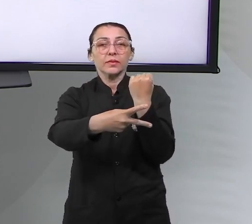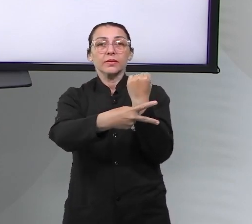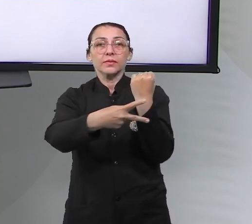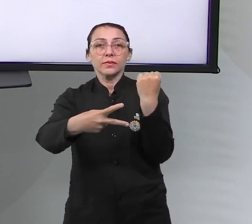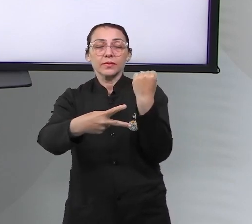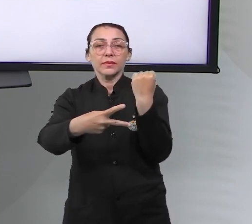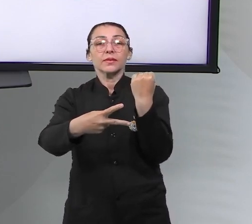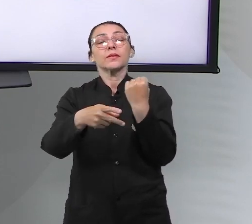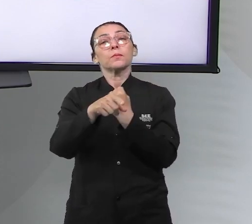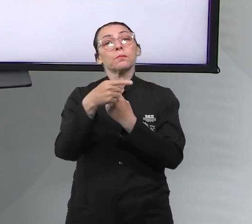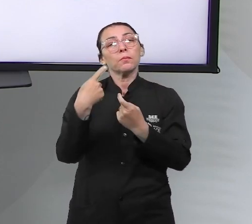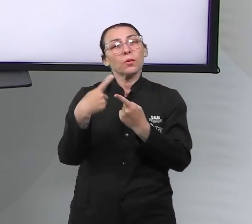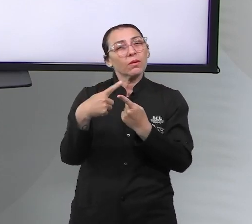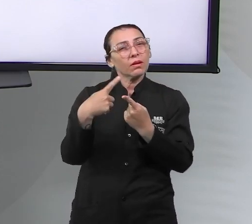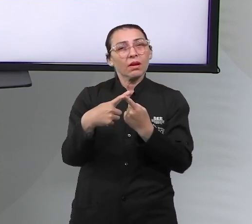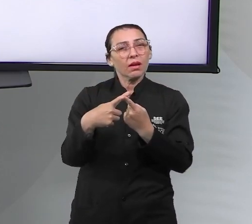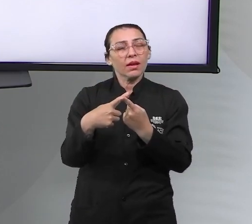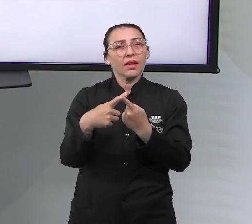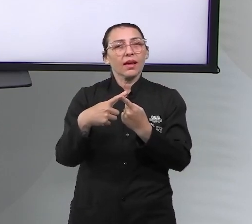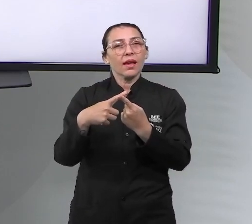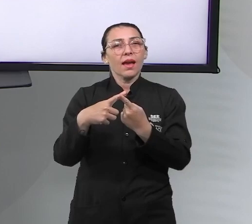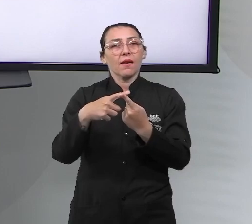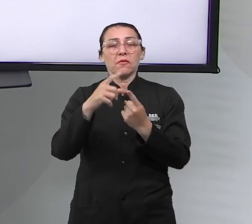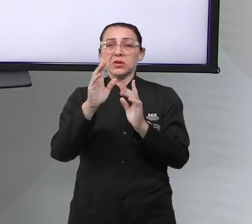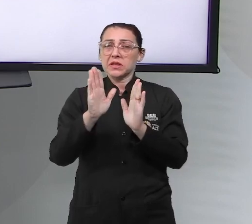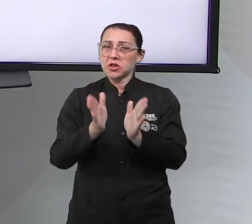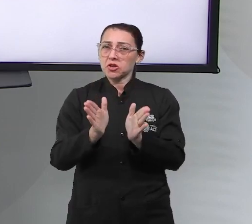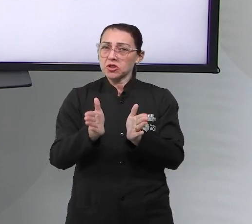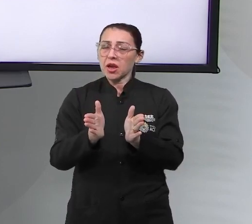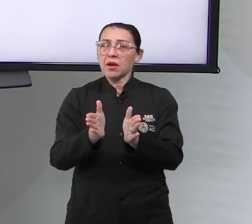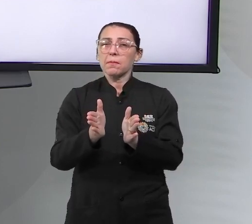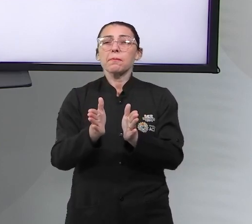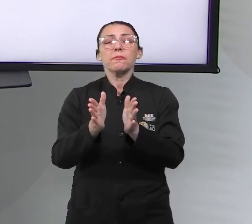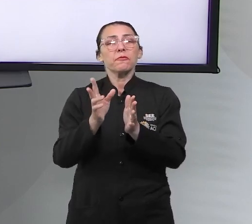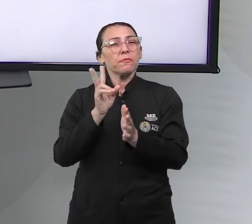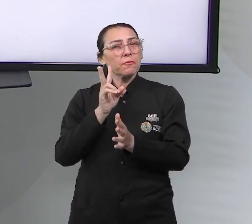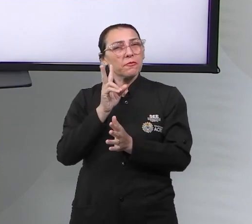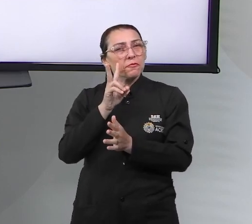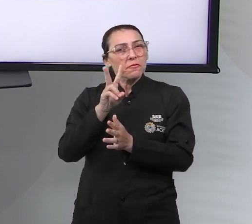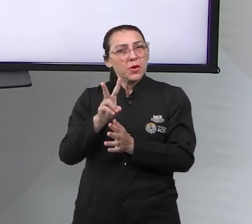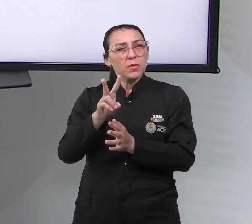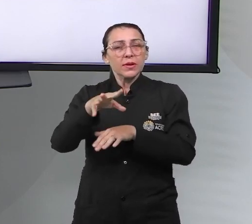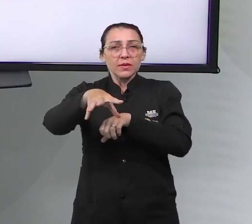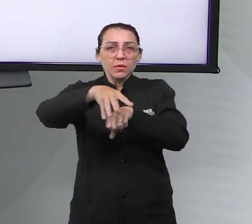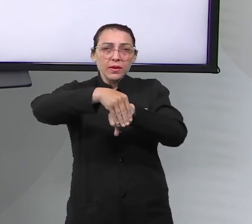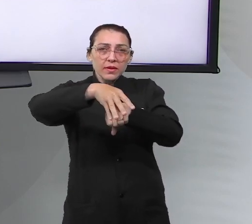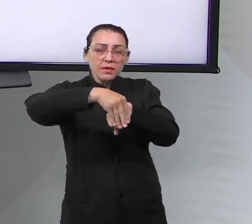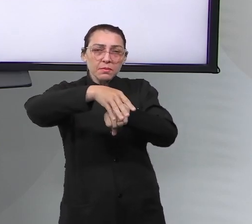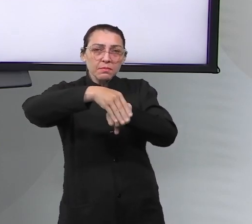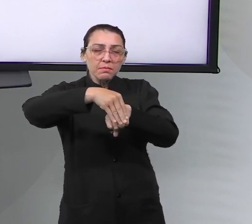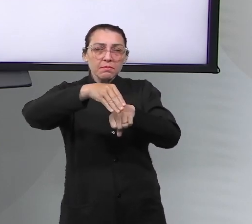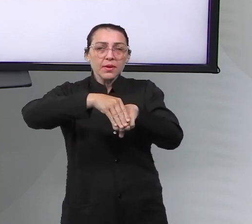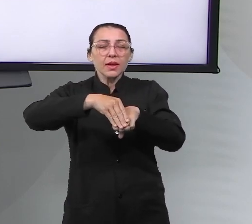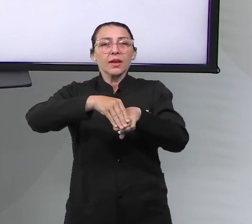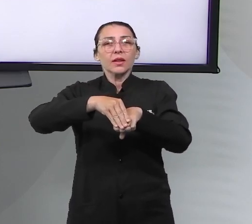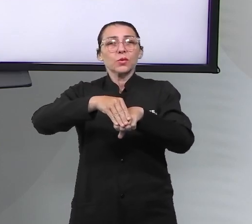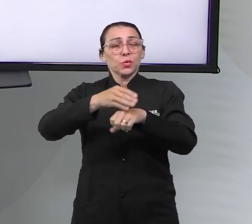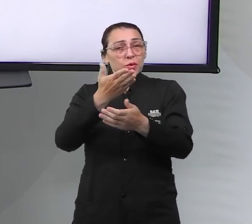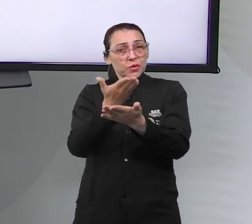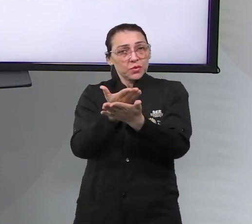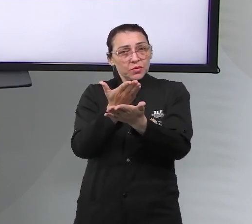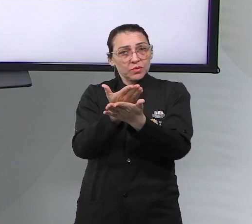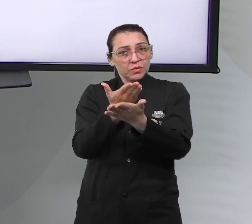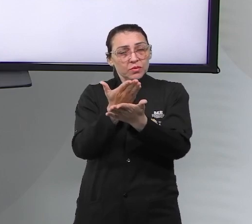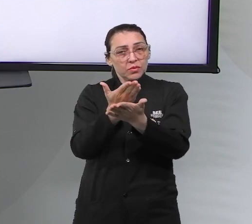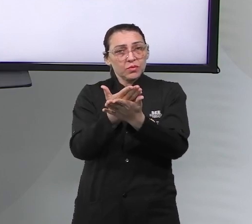consequências. Certamente, você já ouviu falar neste objeto de conhecimento, não só nos